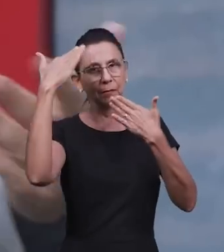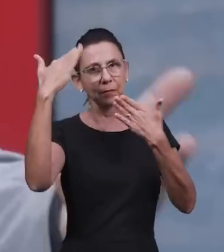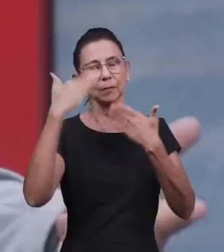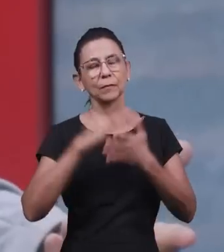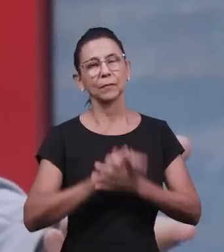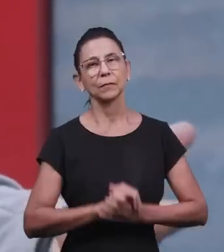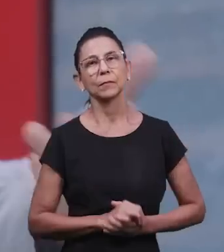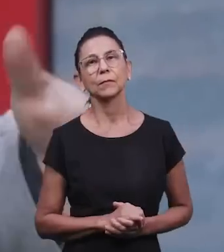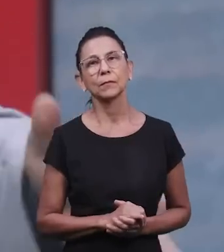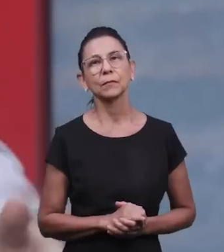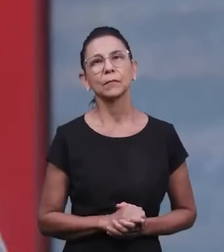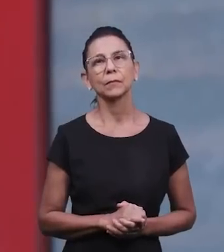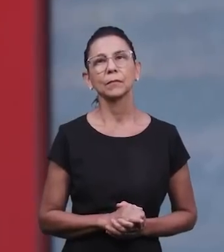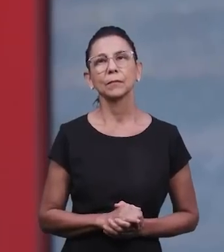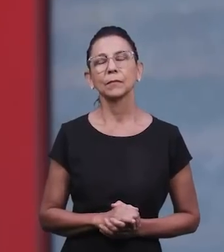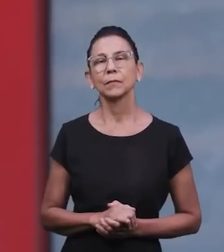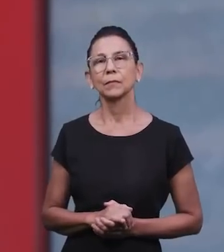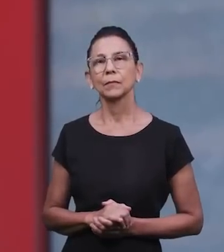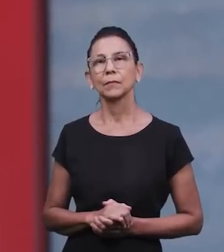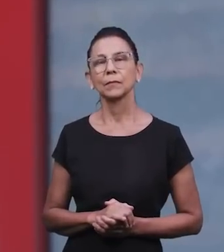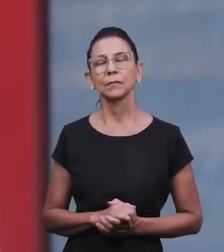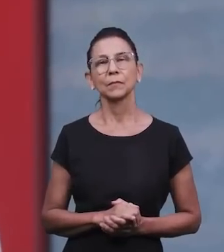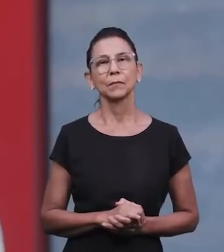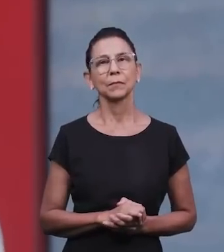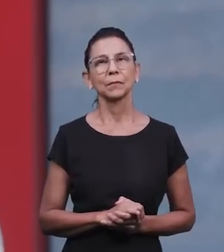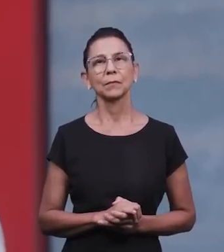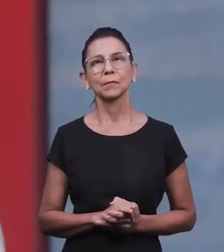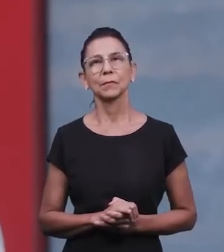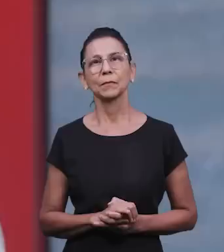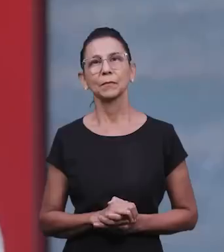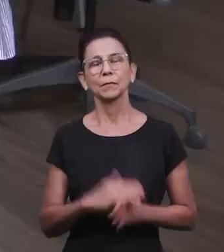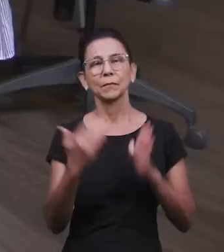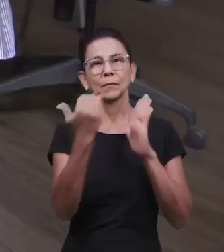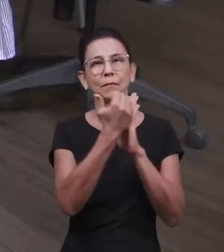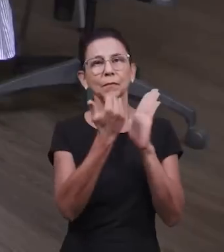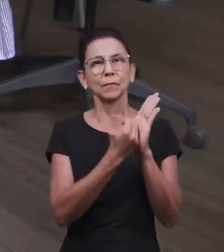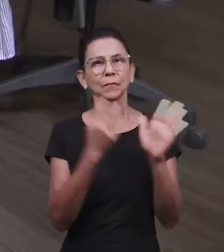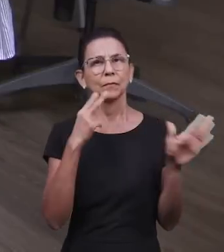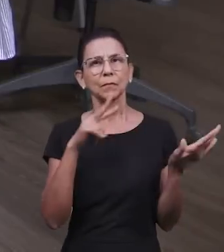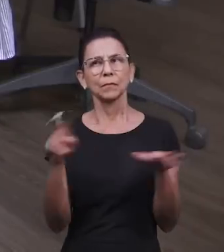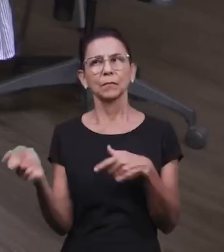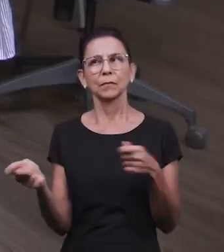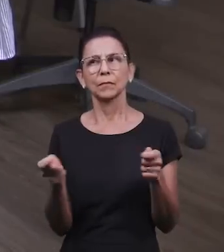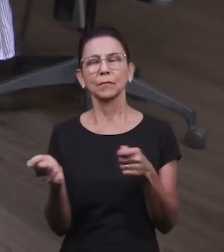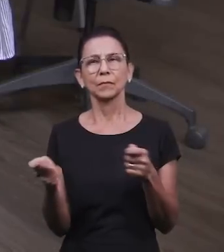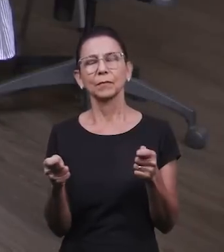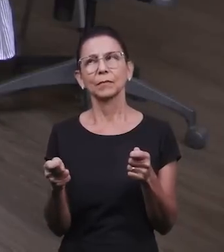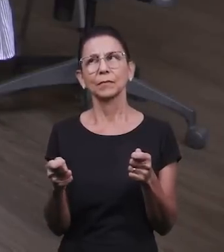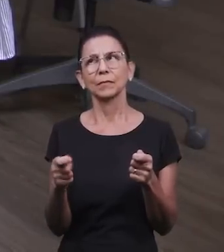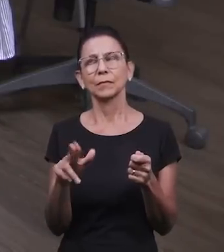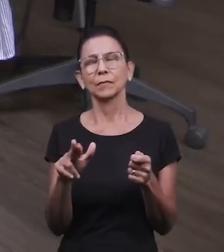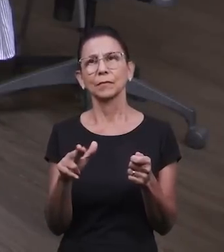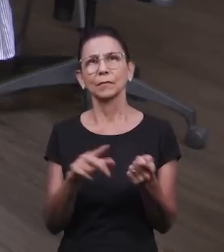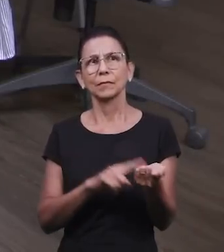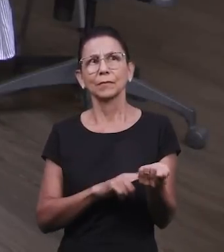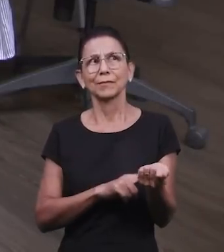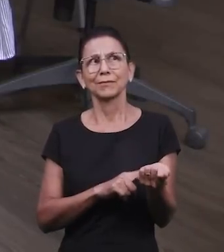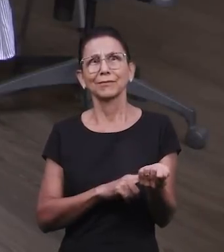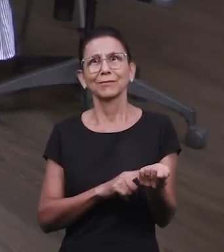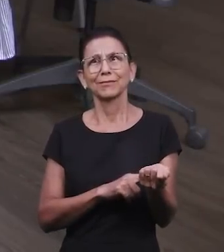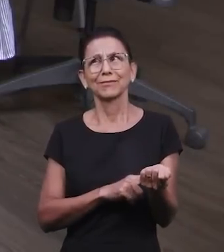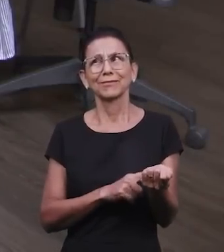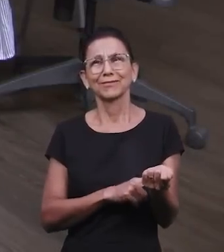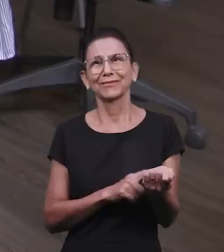tão nervoso quanto eu fiquei de estar na frente desses jovens respondendo essas perguntas. Essa turma, né? Não brinca, não. Que no começo eu estava aqui ainda, mas